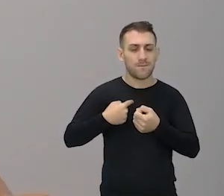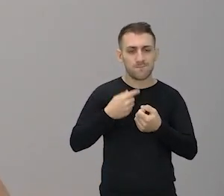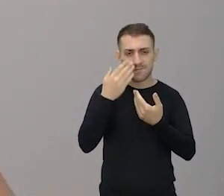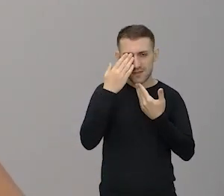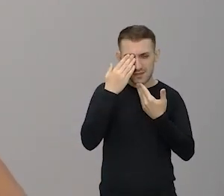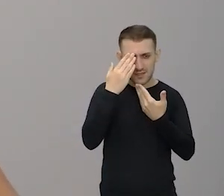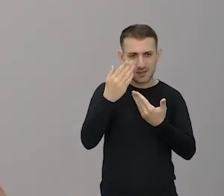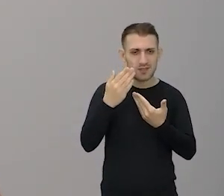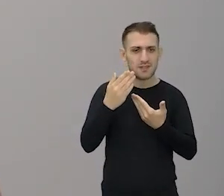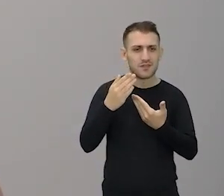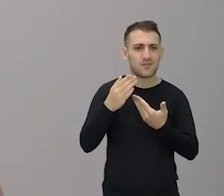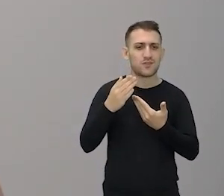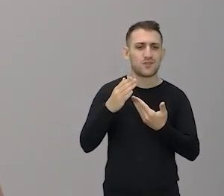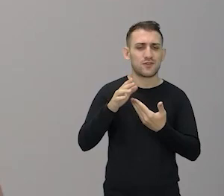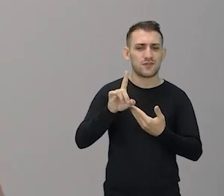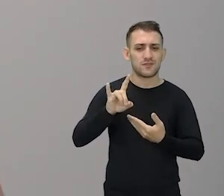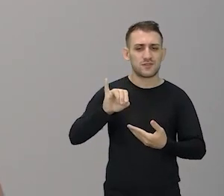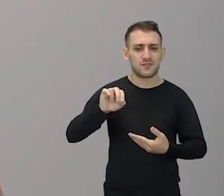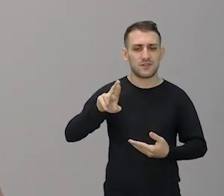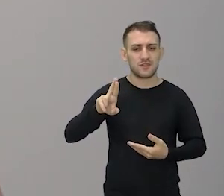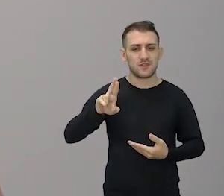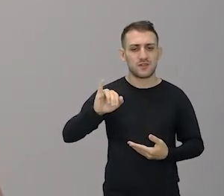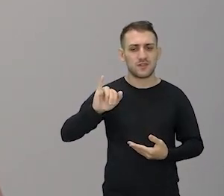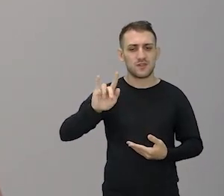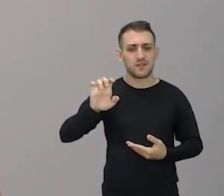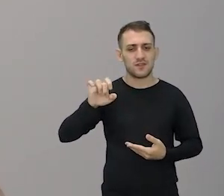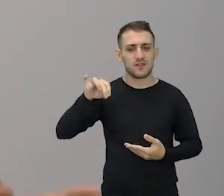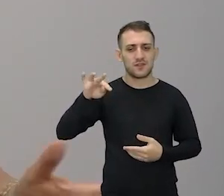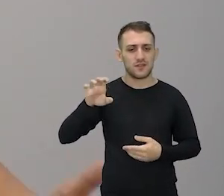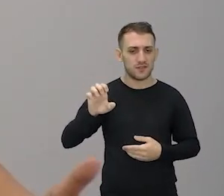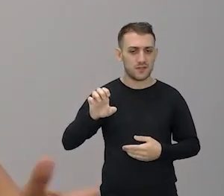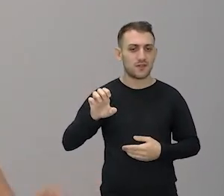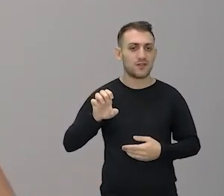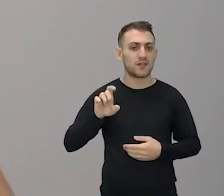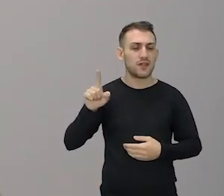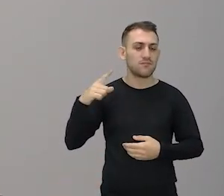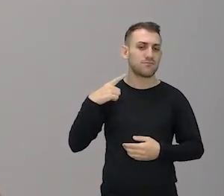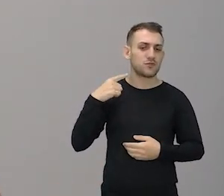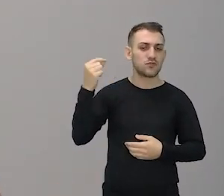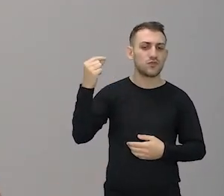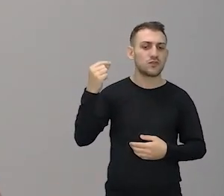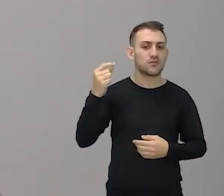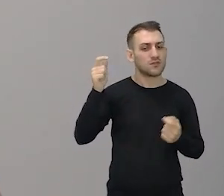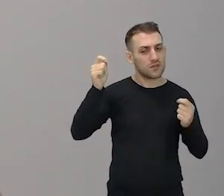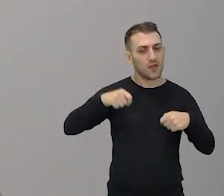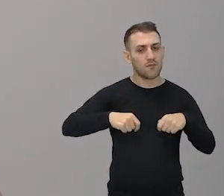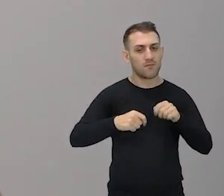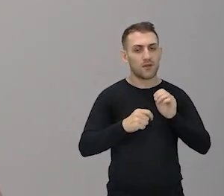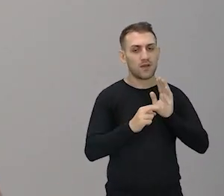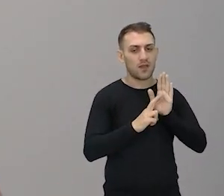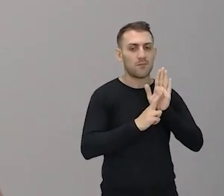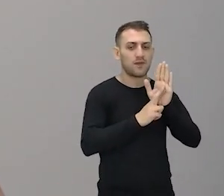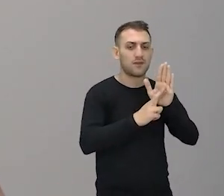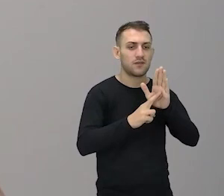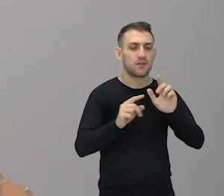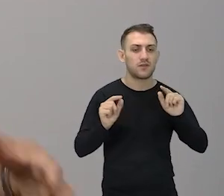aí o dirigente, o Reinaldo, que me escolheu para representar